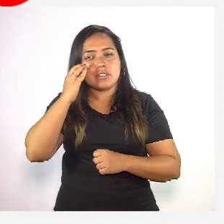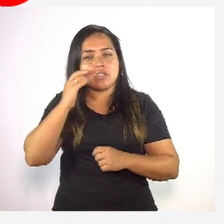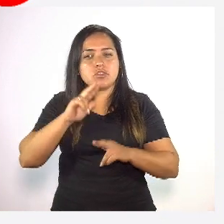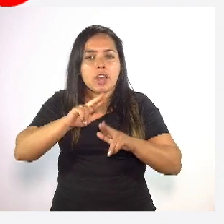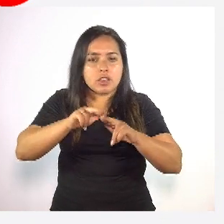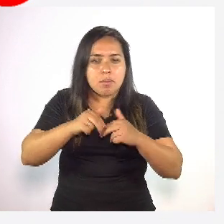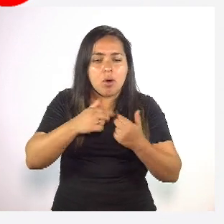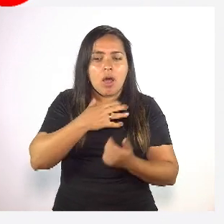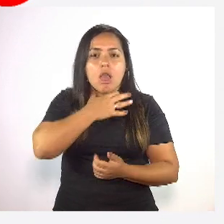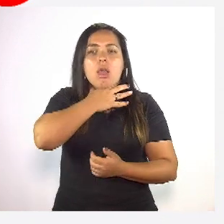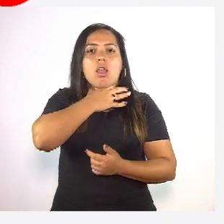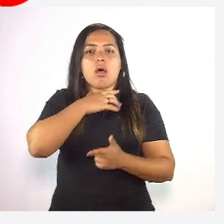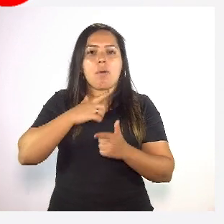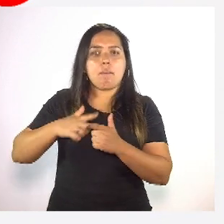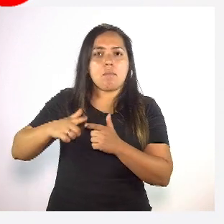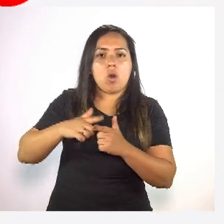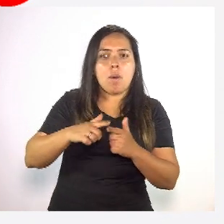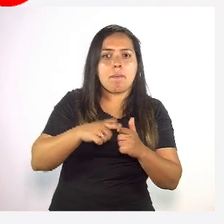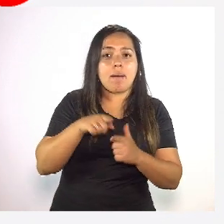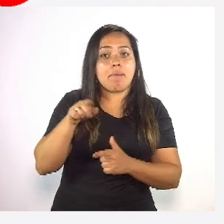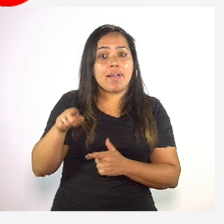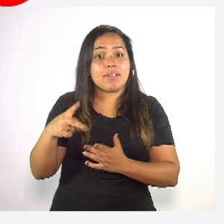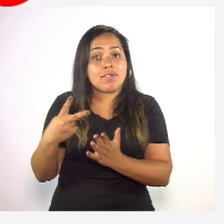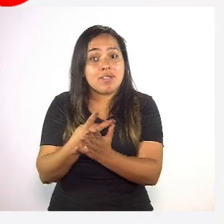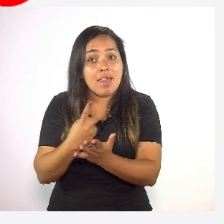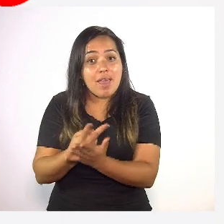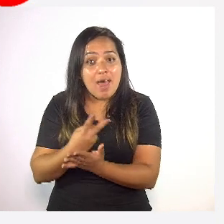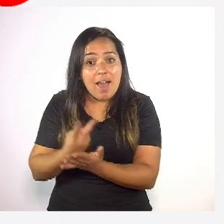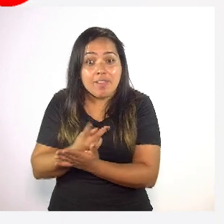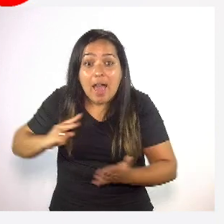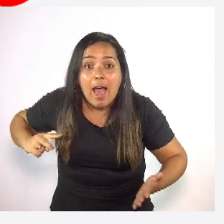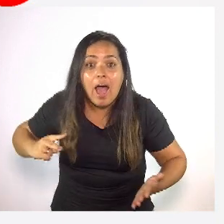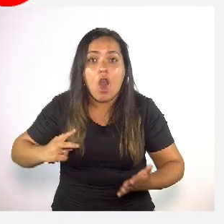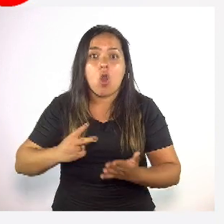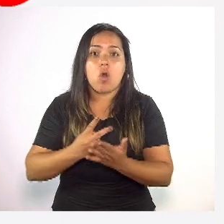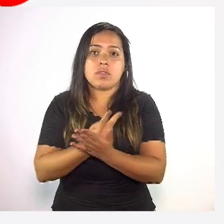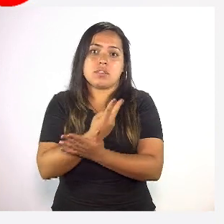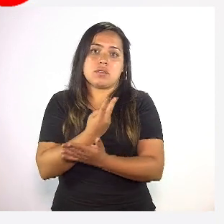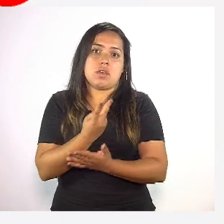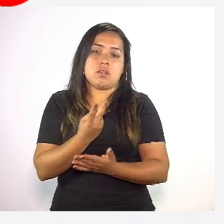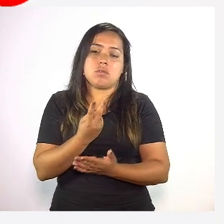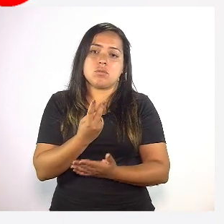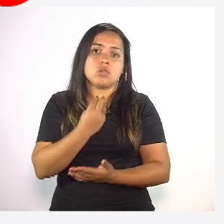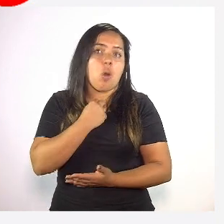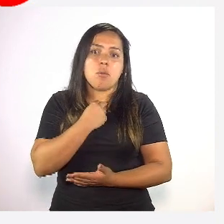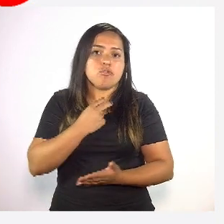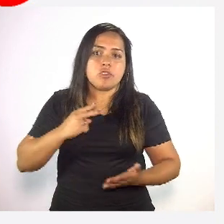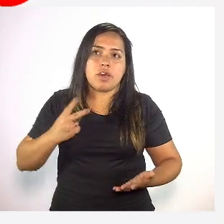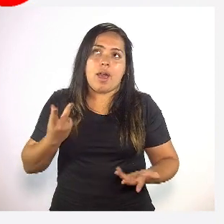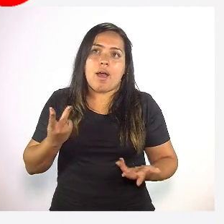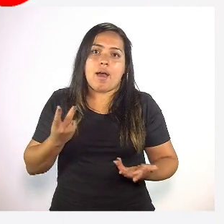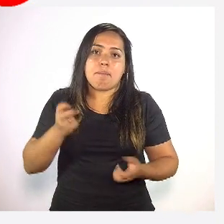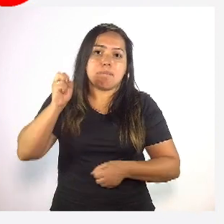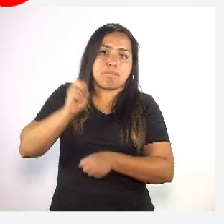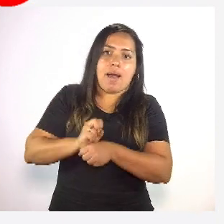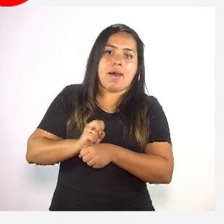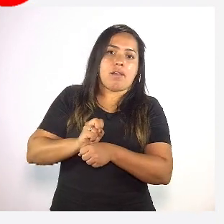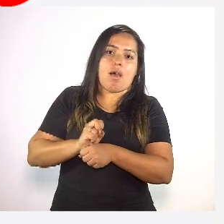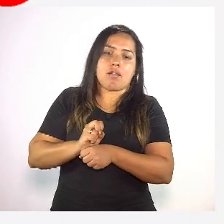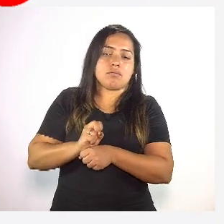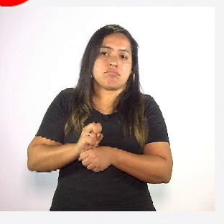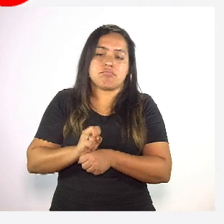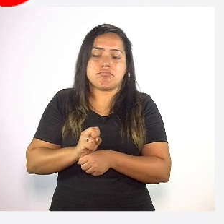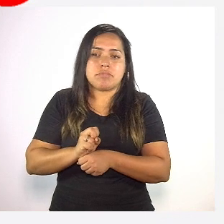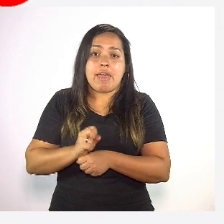crise, essas irregularidades aconteceram, que não havia como não acontecer. E que hoje já,